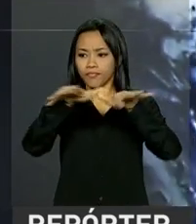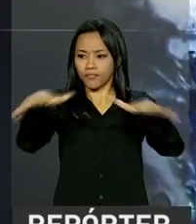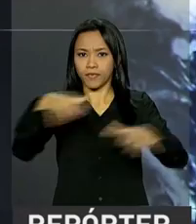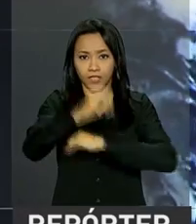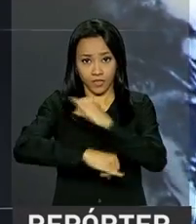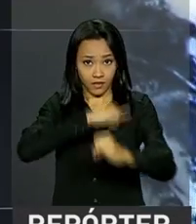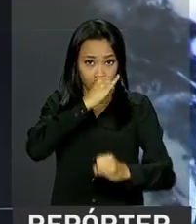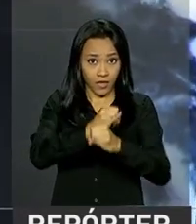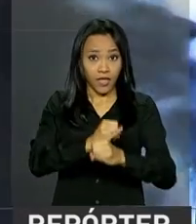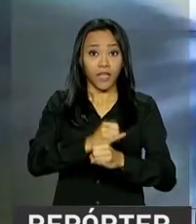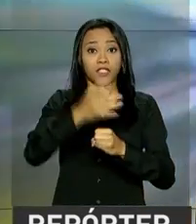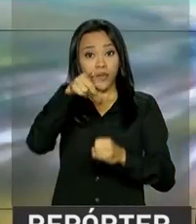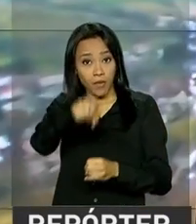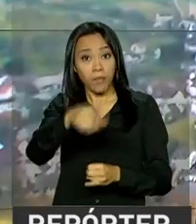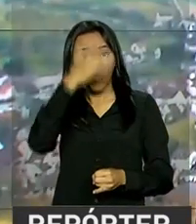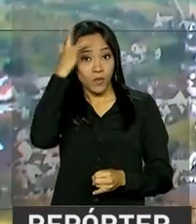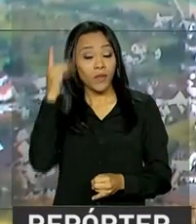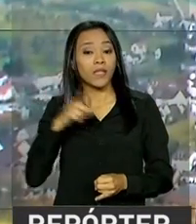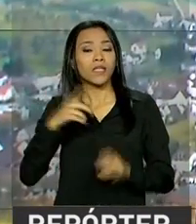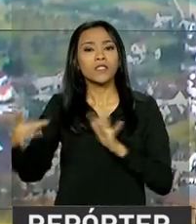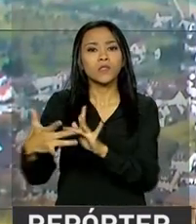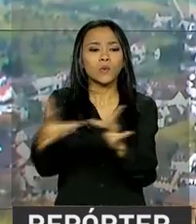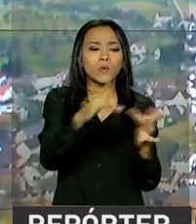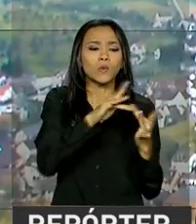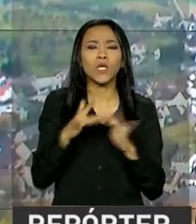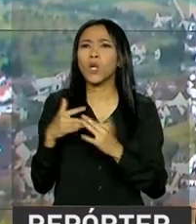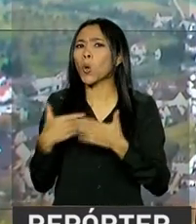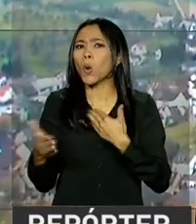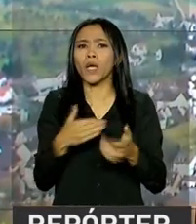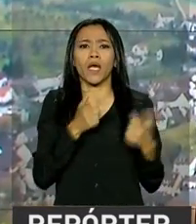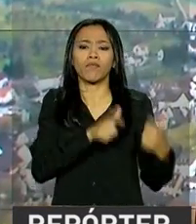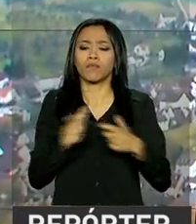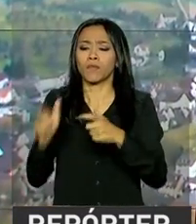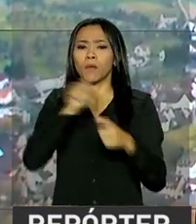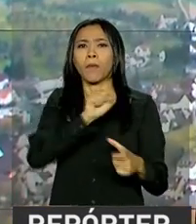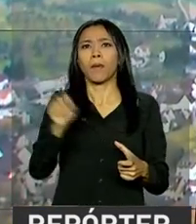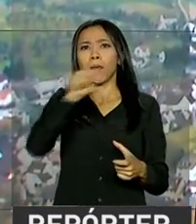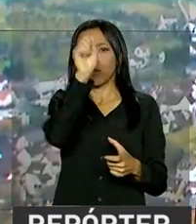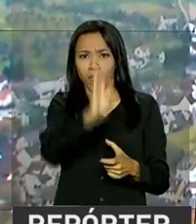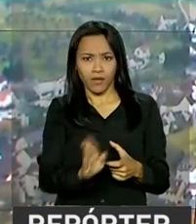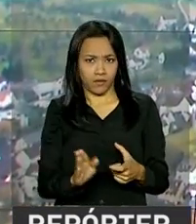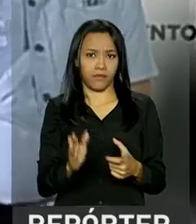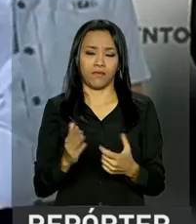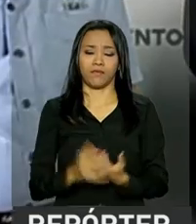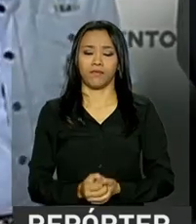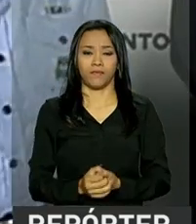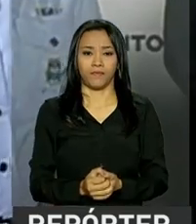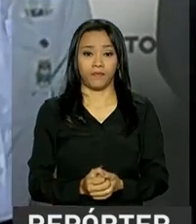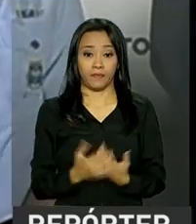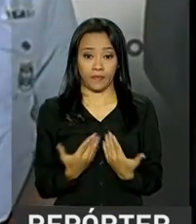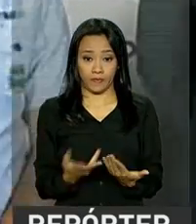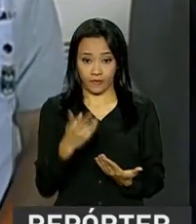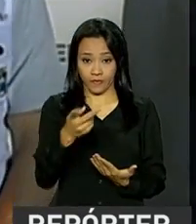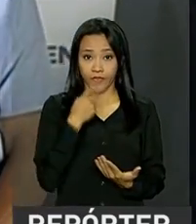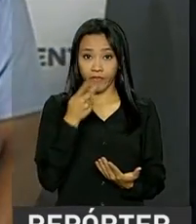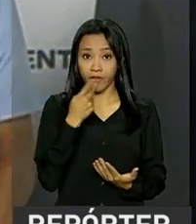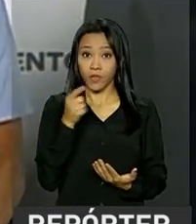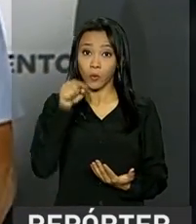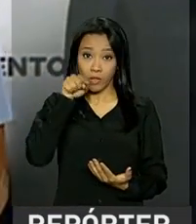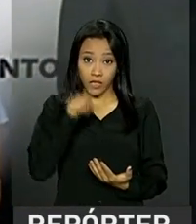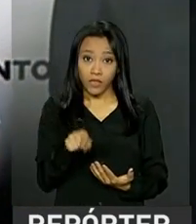possibilita o acesso a esse tipo de conexão em qualquer local do país sem exceções com isto nós vamos